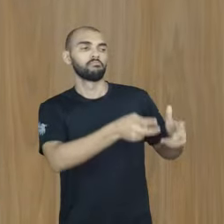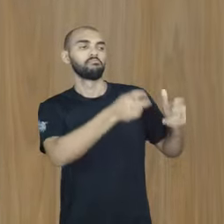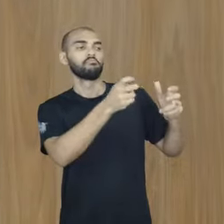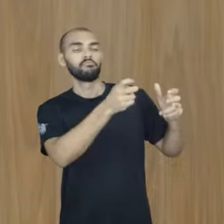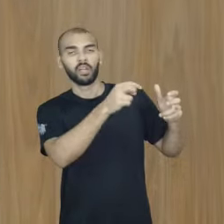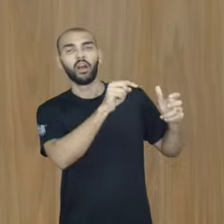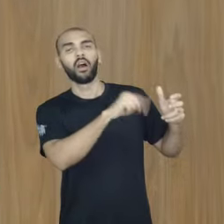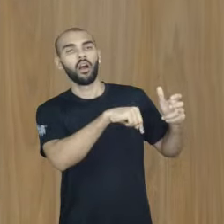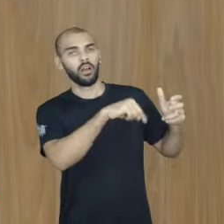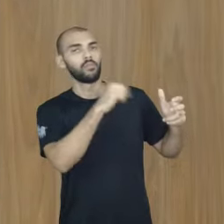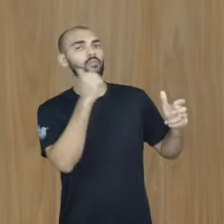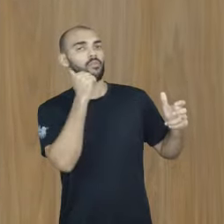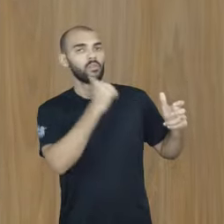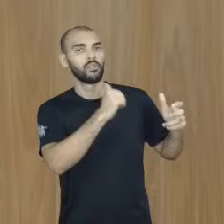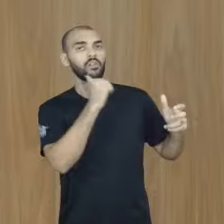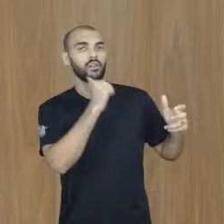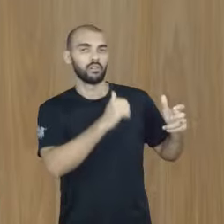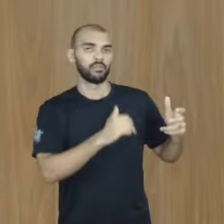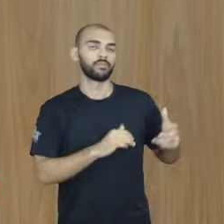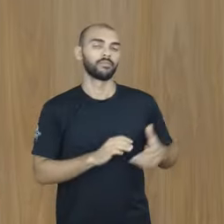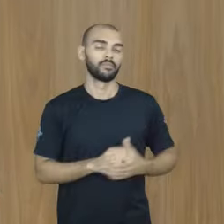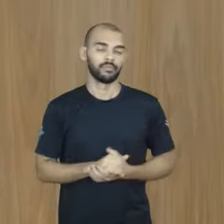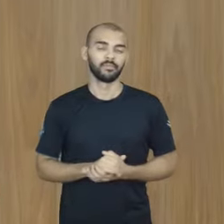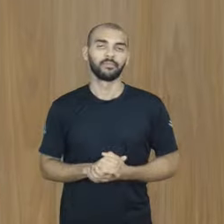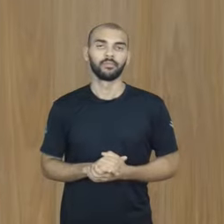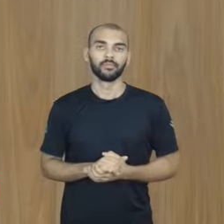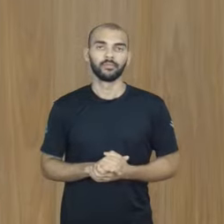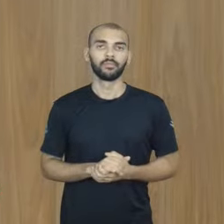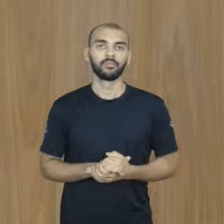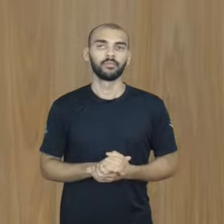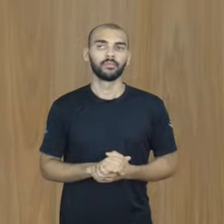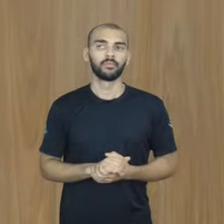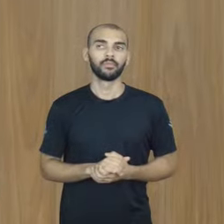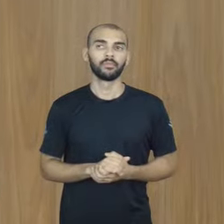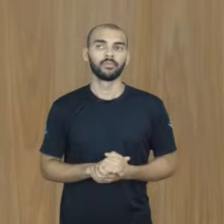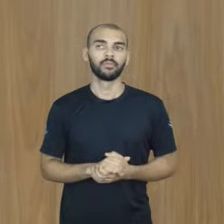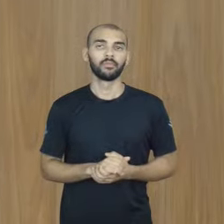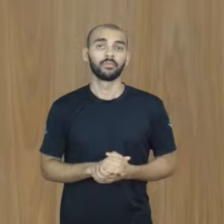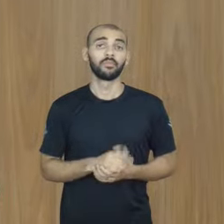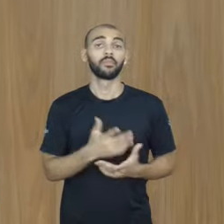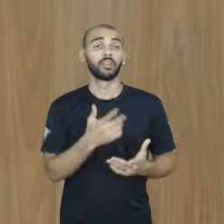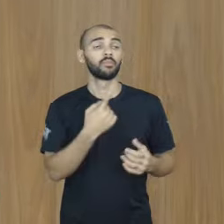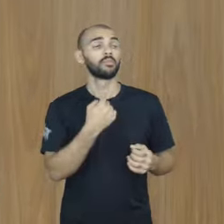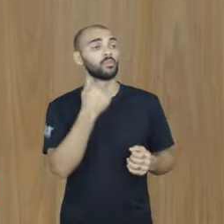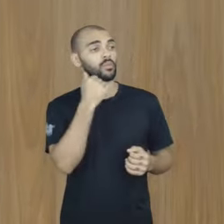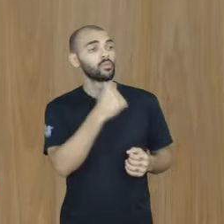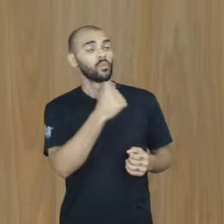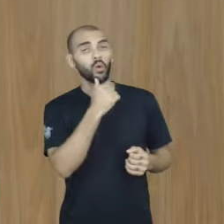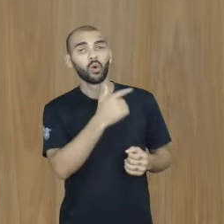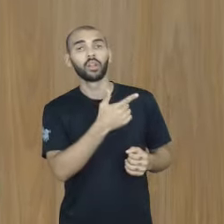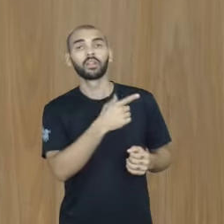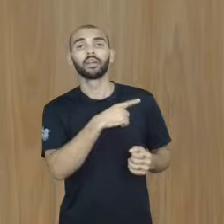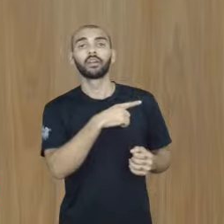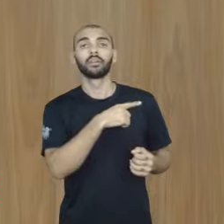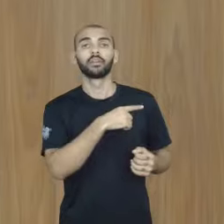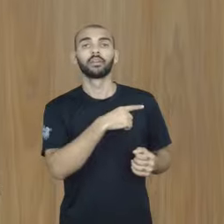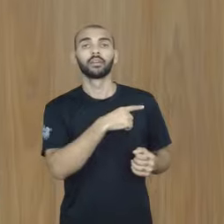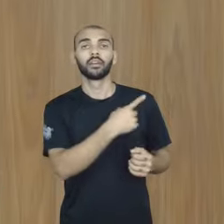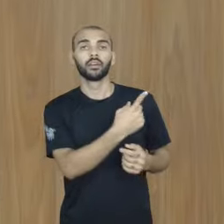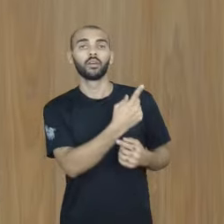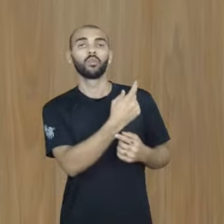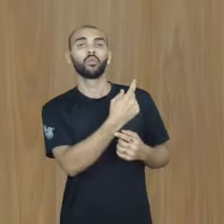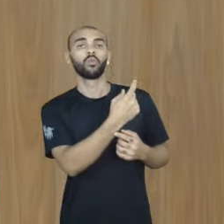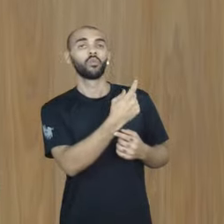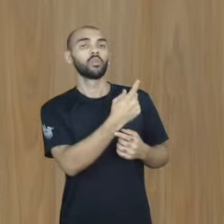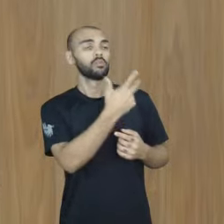das pessoas que também renegociaram as dívidas são mulheres aí que lideram suas famílias, né, que são chefes de família e estão tendo